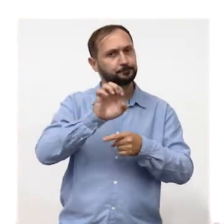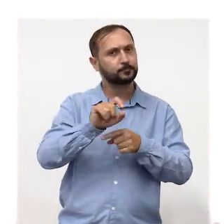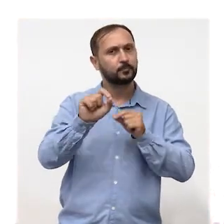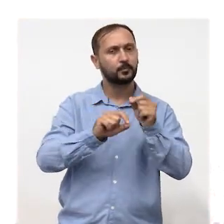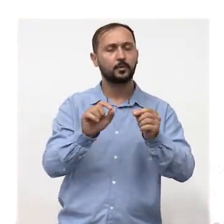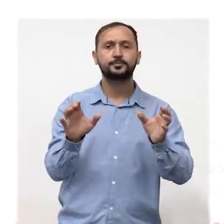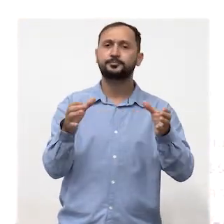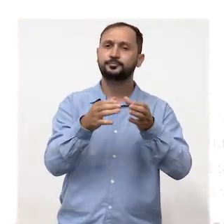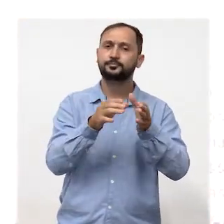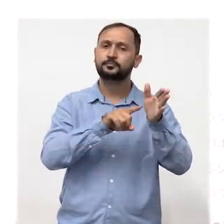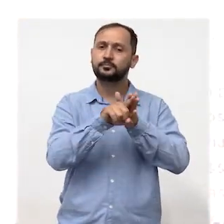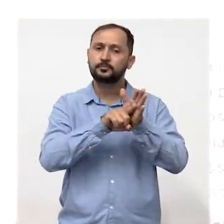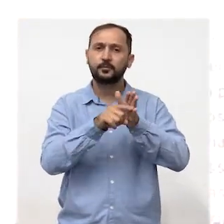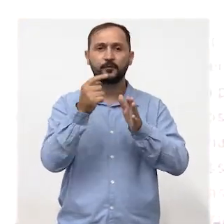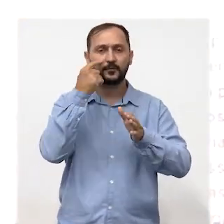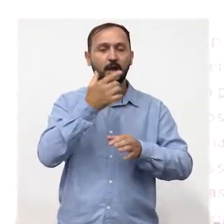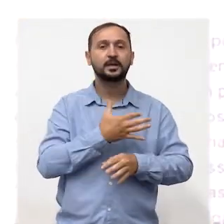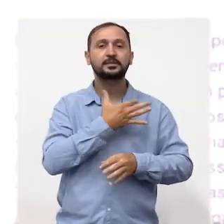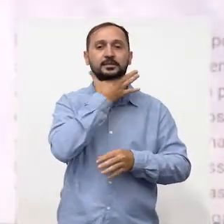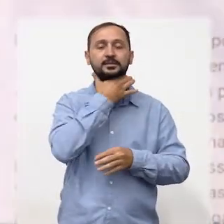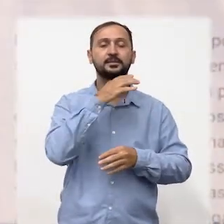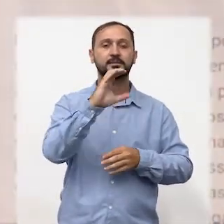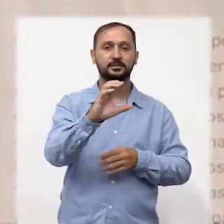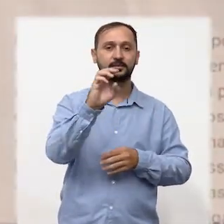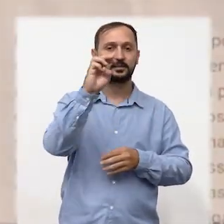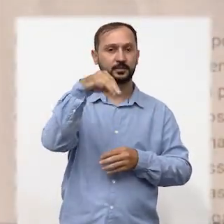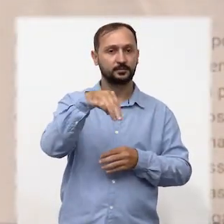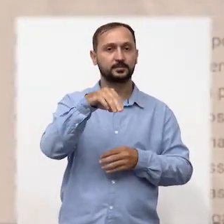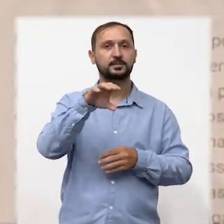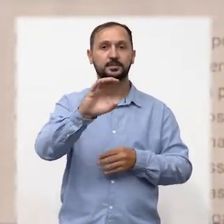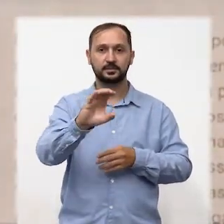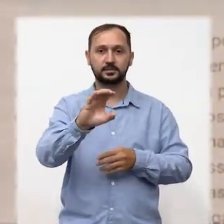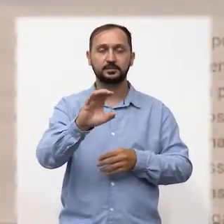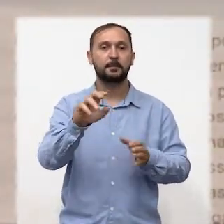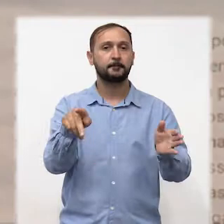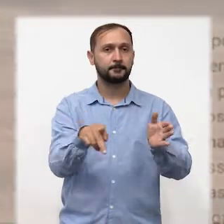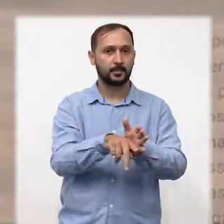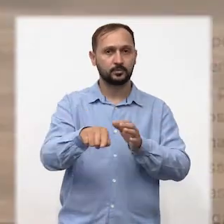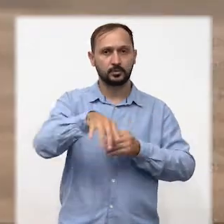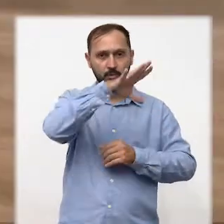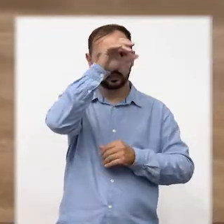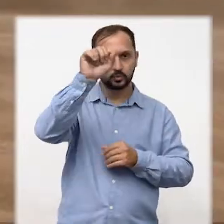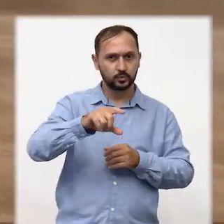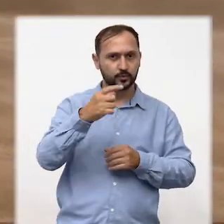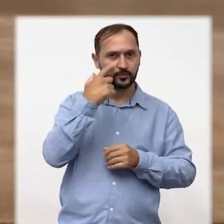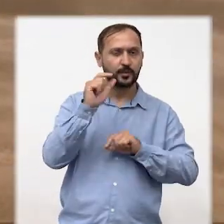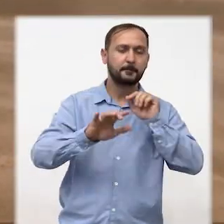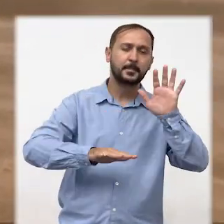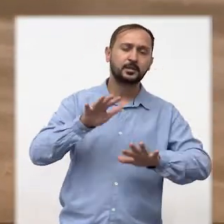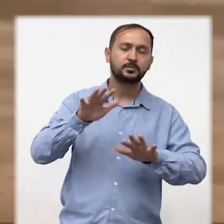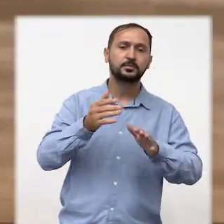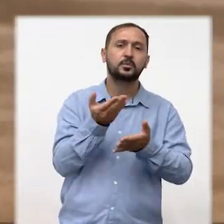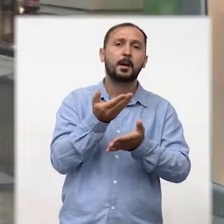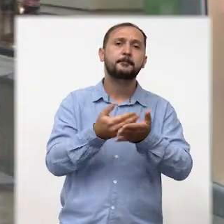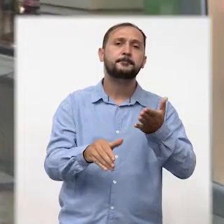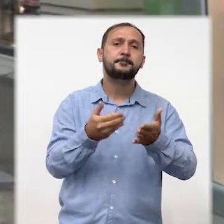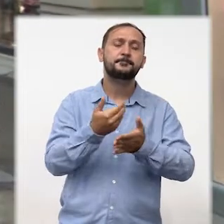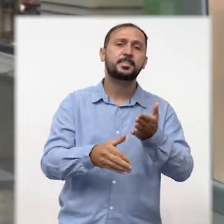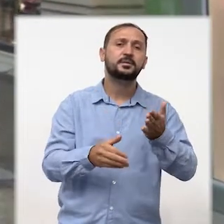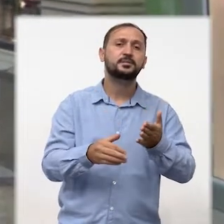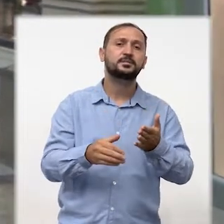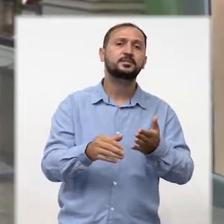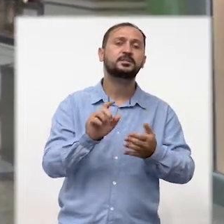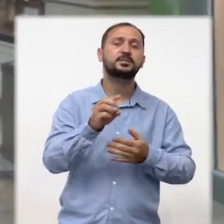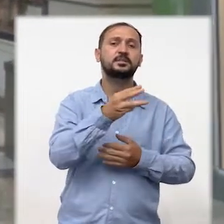estadual, o Comitê de Monitoramento de Crise, CMC, da Federação Industrial de Mato Grosso do Sul, estima perdas